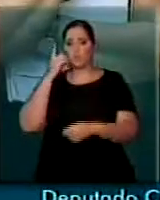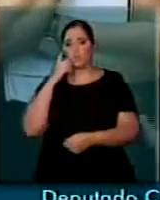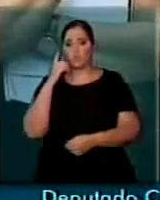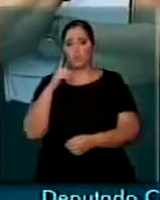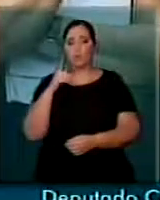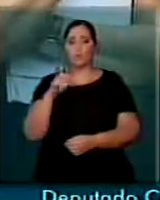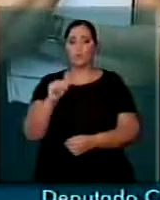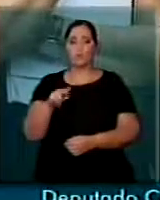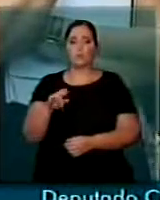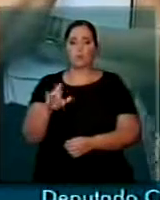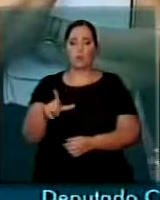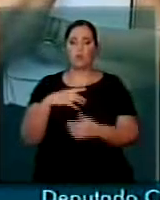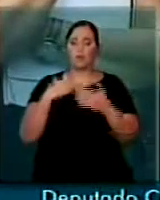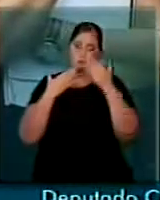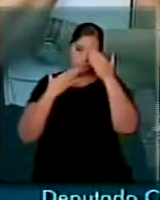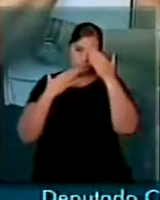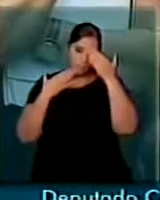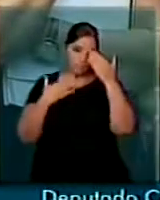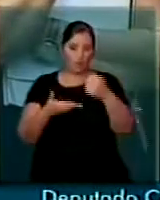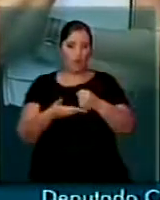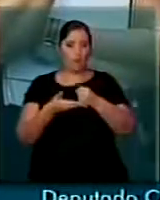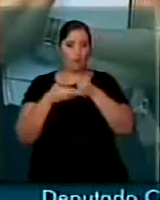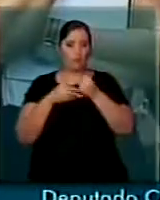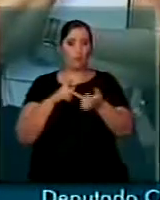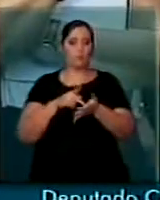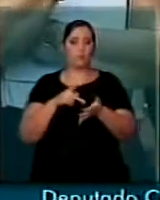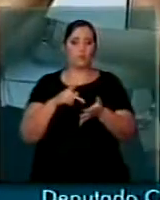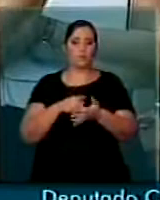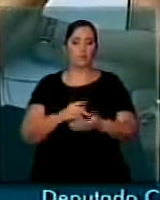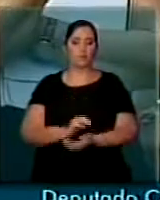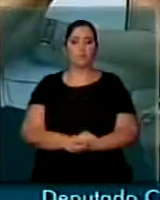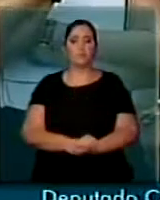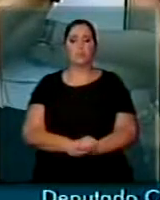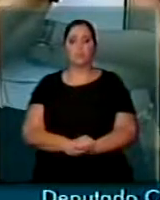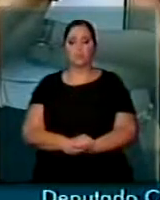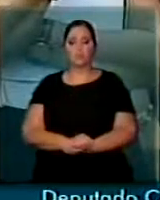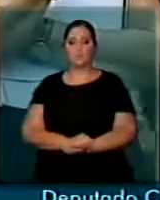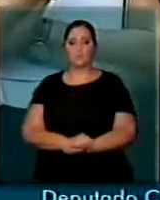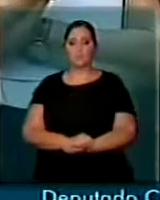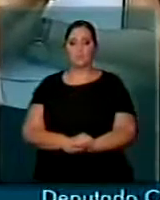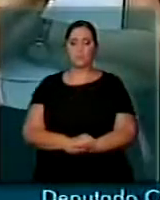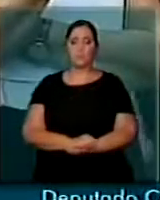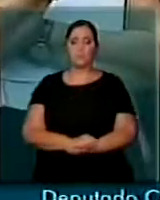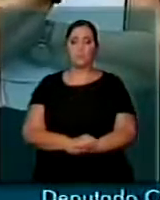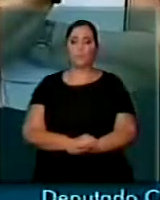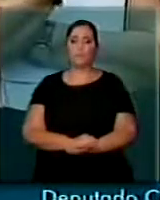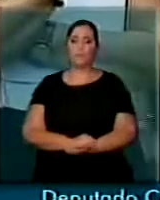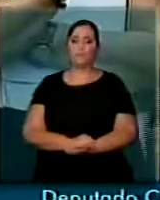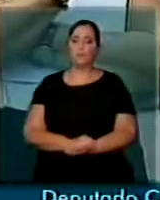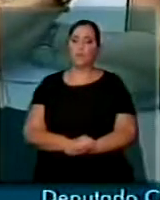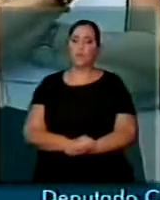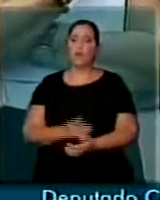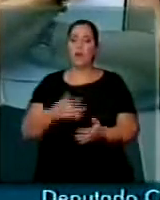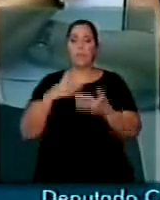Daniel agradecer o apoio a o Google sobre agradecer